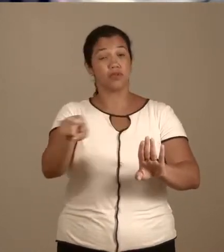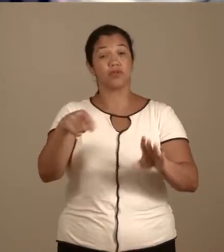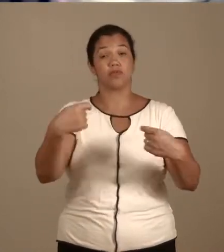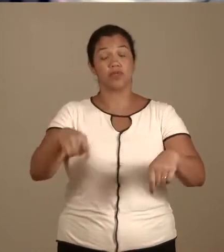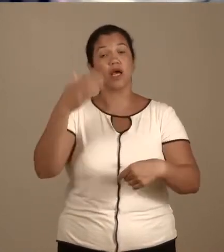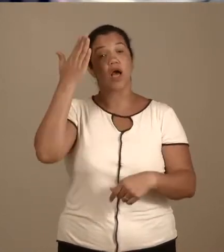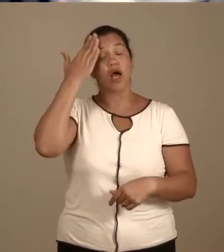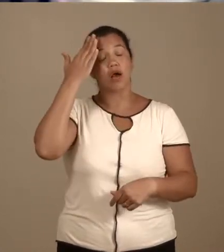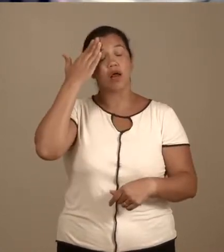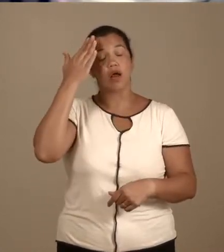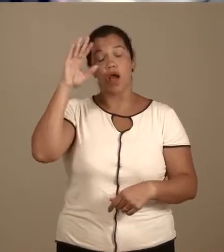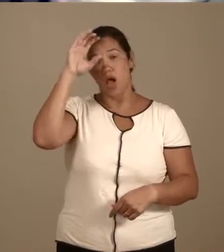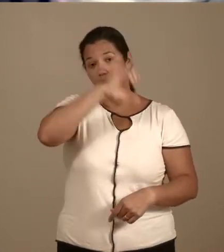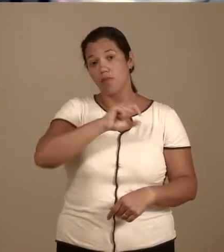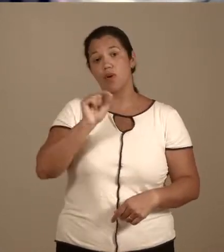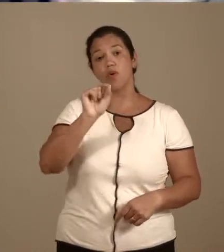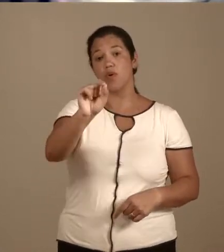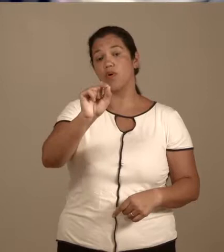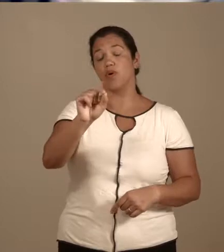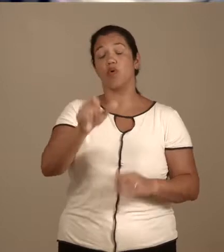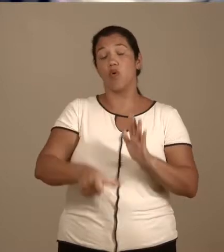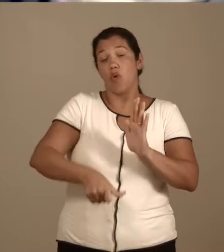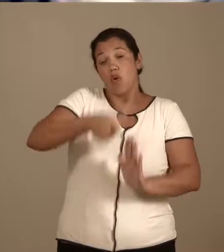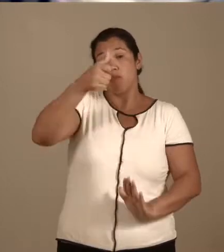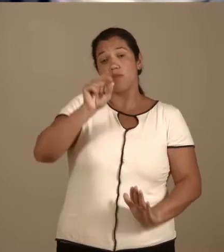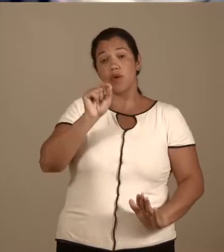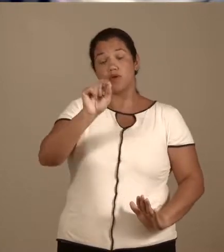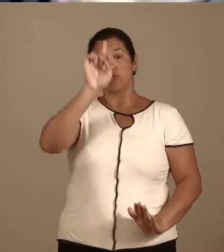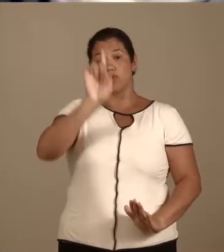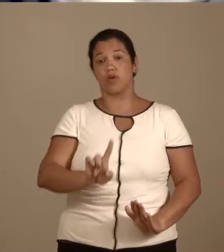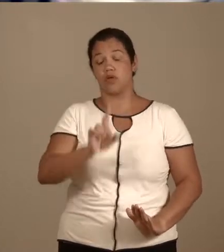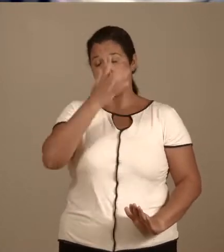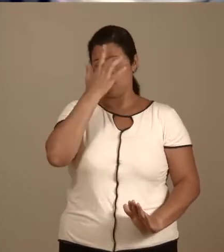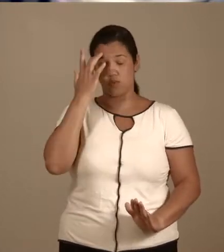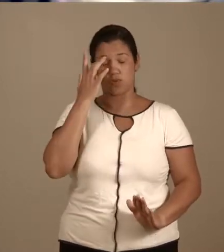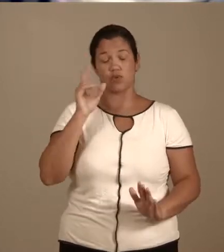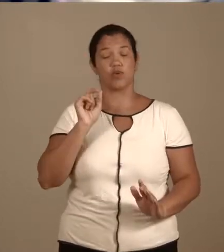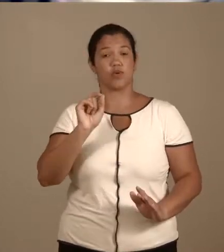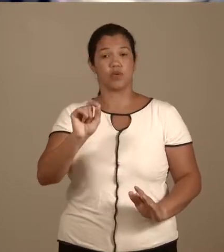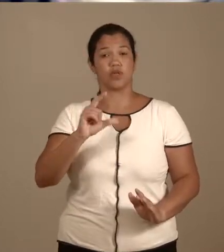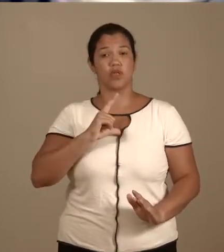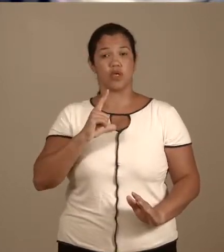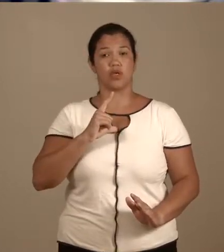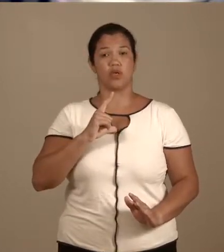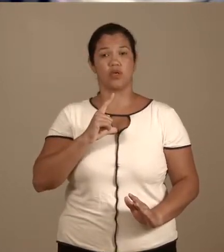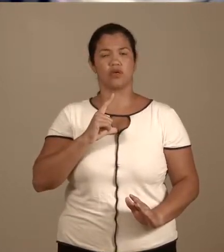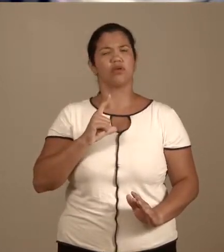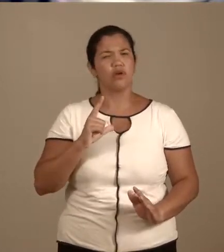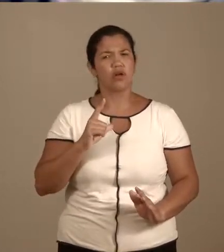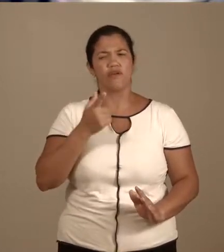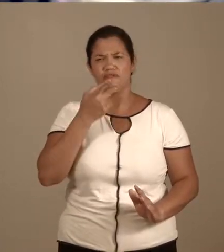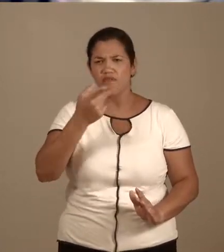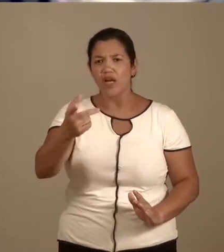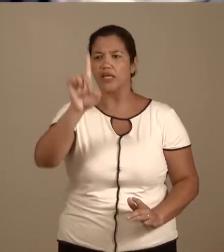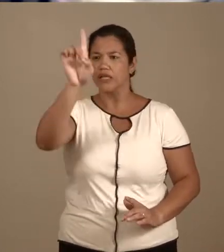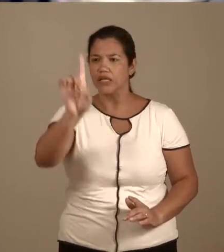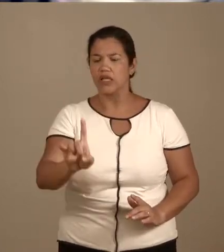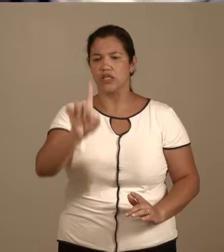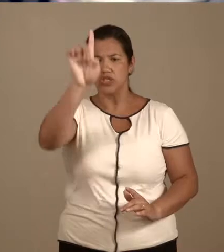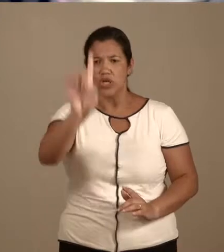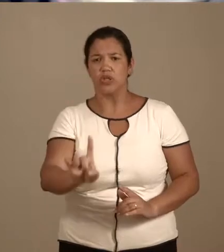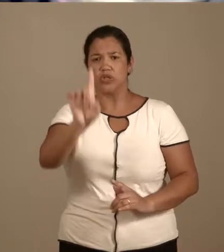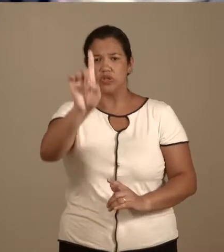a lembrar que existe um direito instrumental que as pessoas com deficiência têm direito. Olha quantas vezes eu já falei a